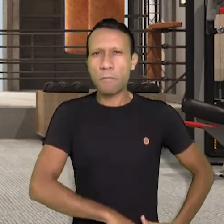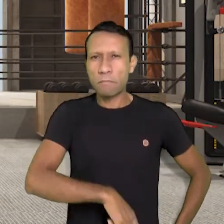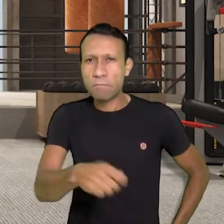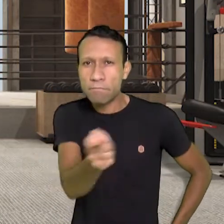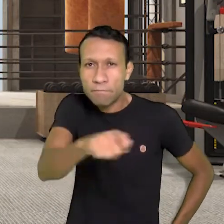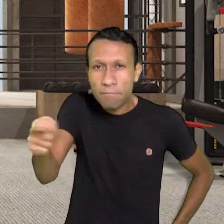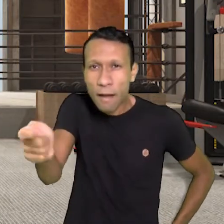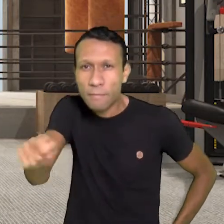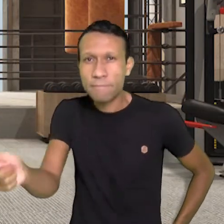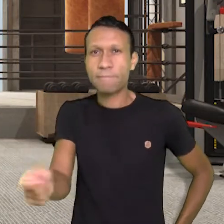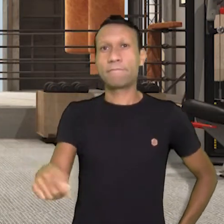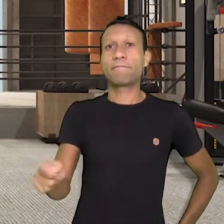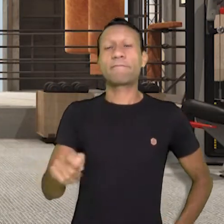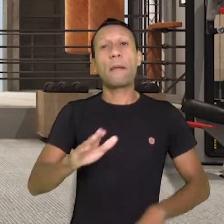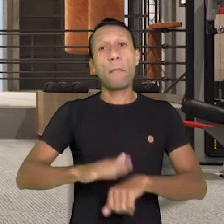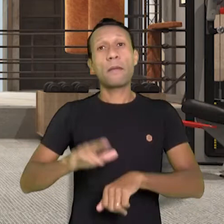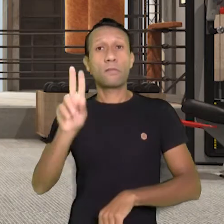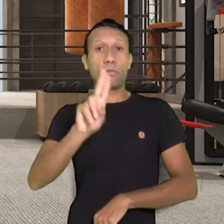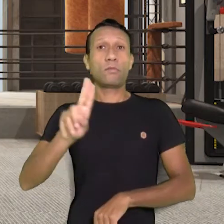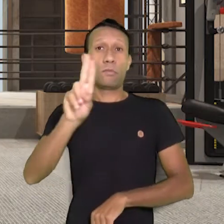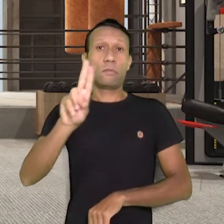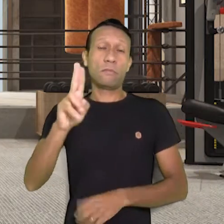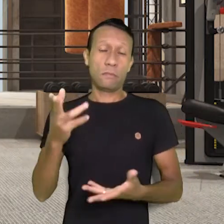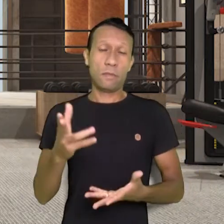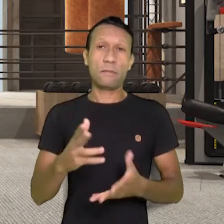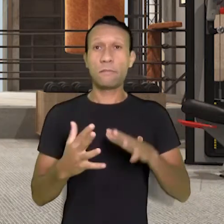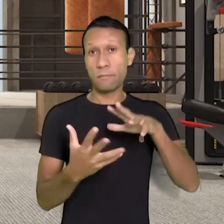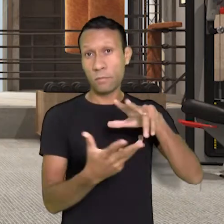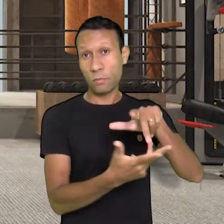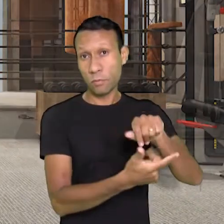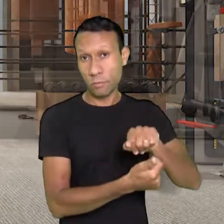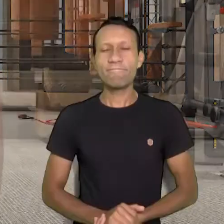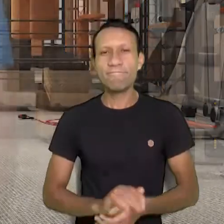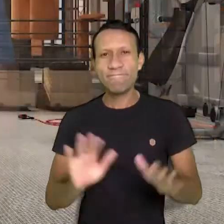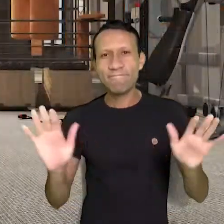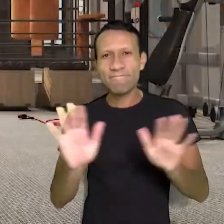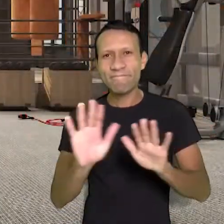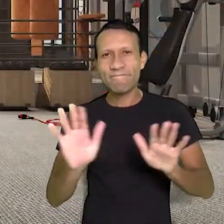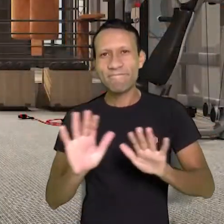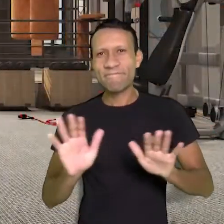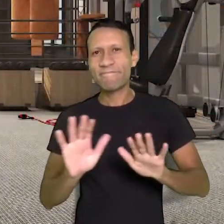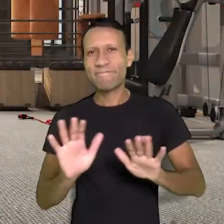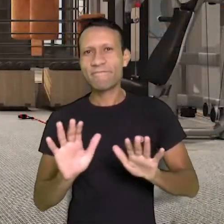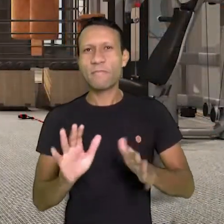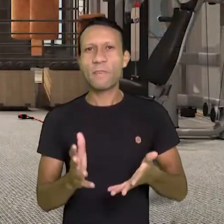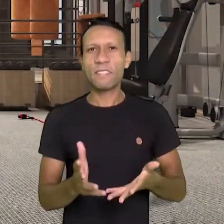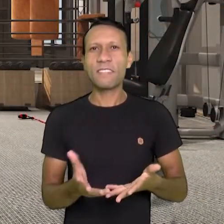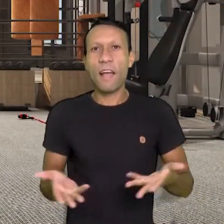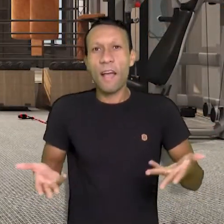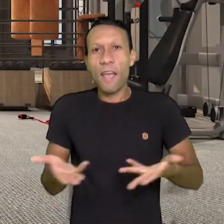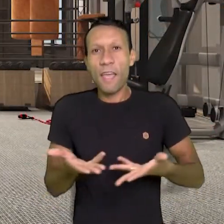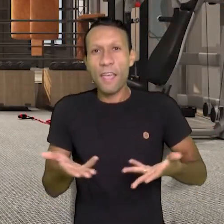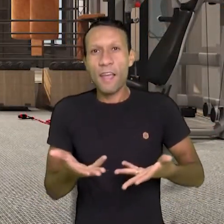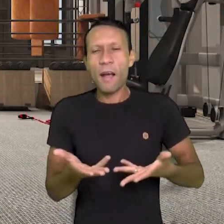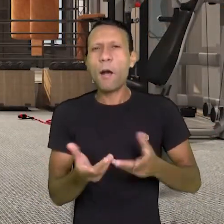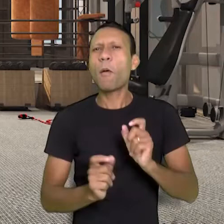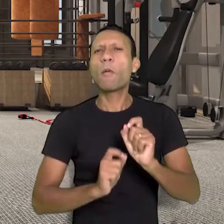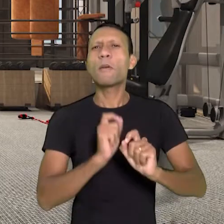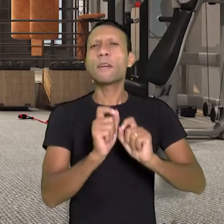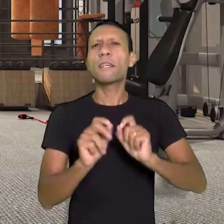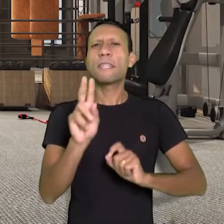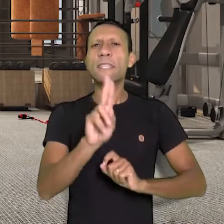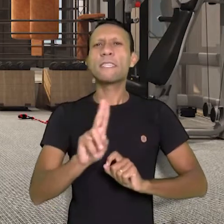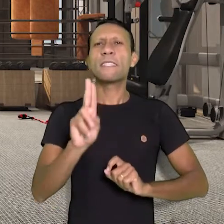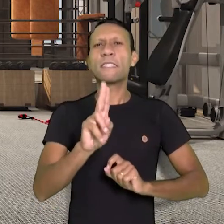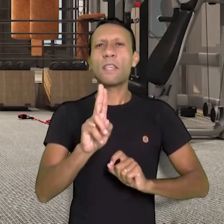abri ela também é uma das mais utilizadas para pelos gremistas no mundo nós vamos fazer a nossa esgrima agora certo o que é que